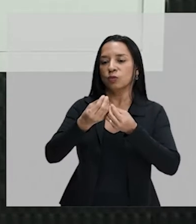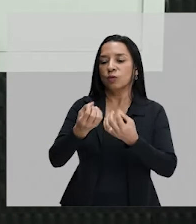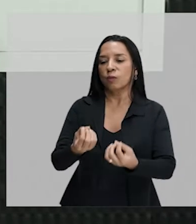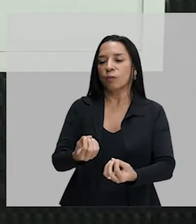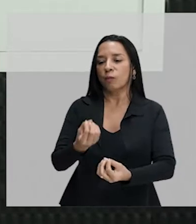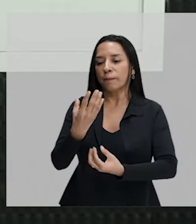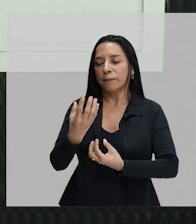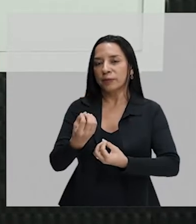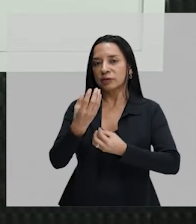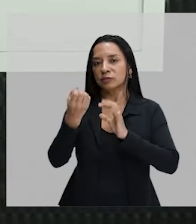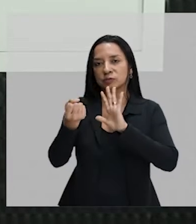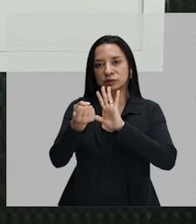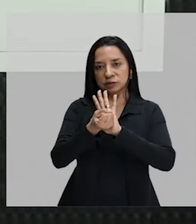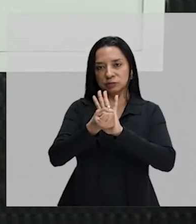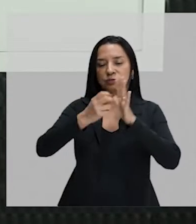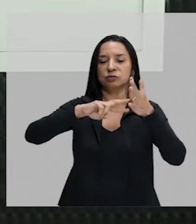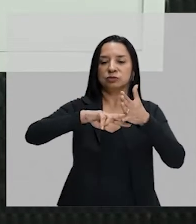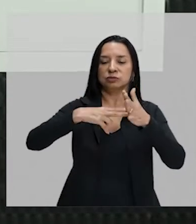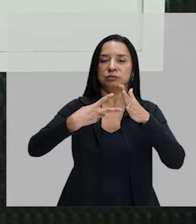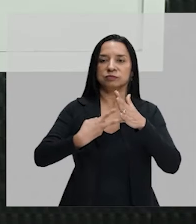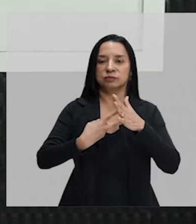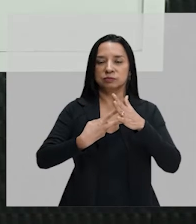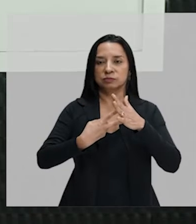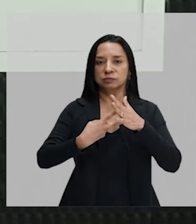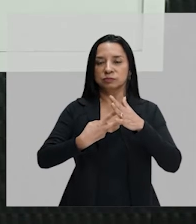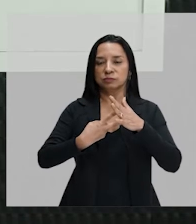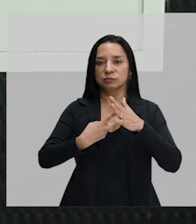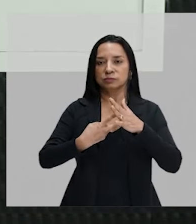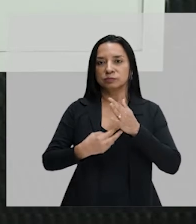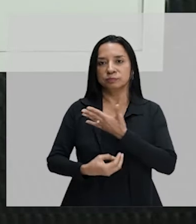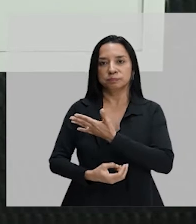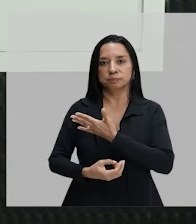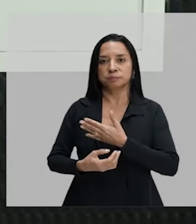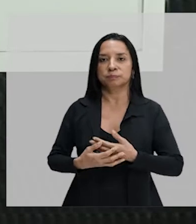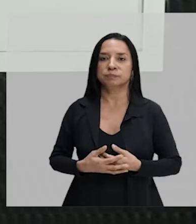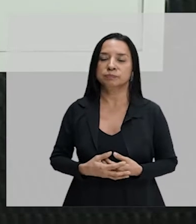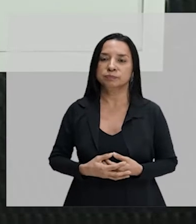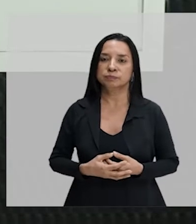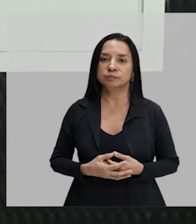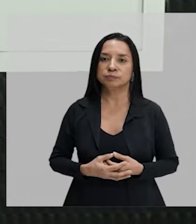produz símbolos e significados. Olha aqui, ó.